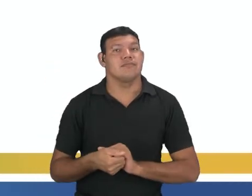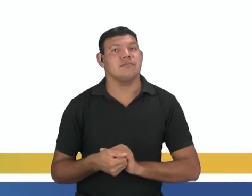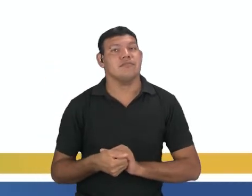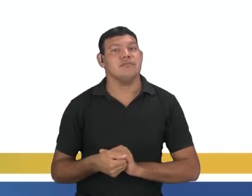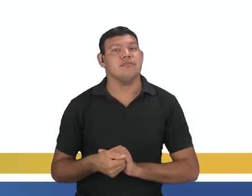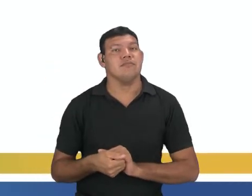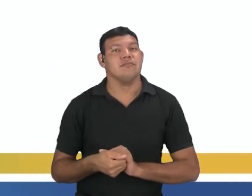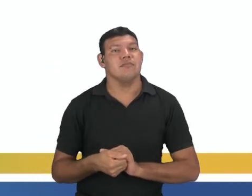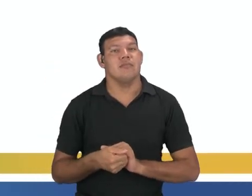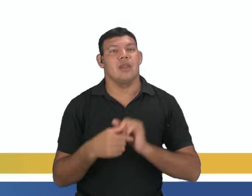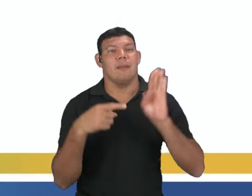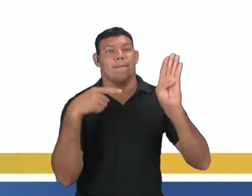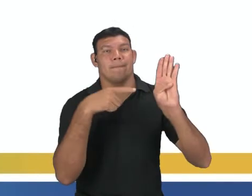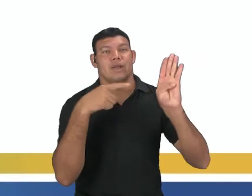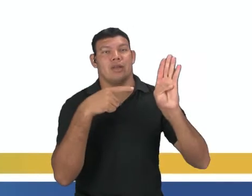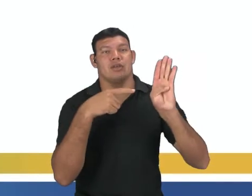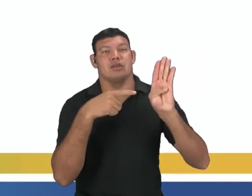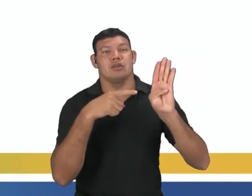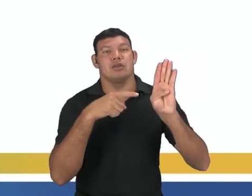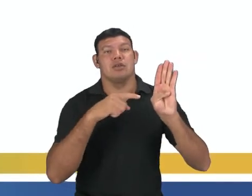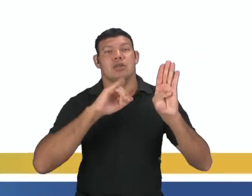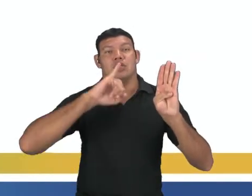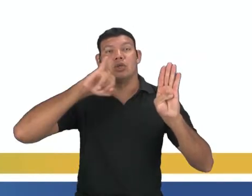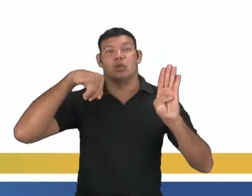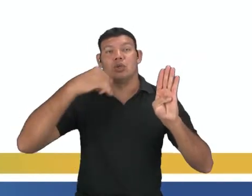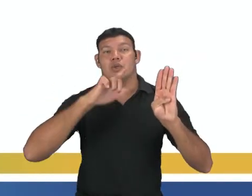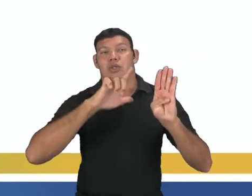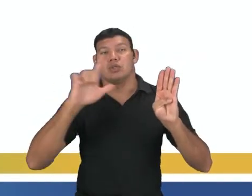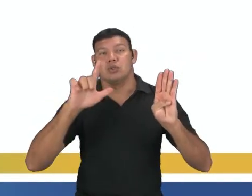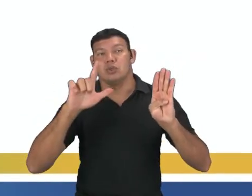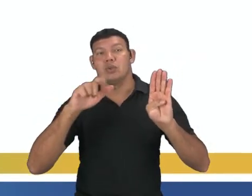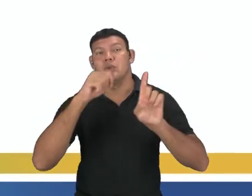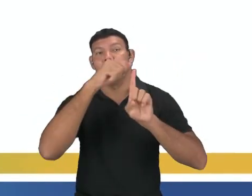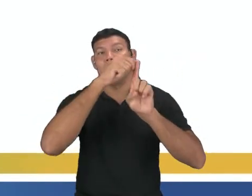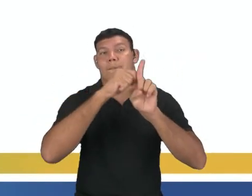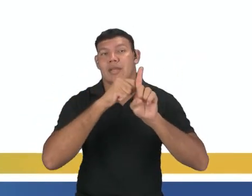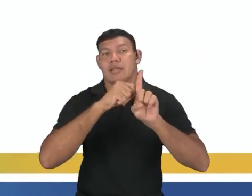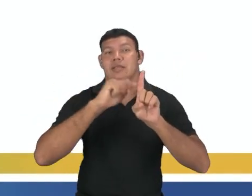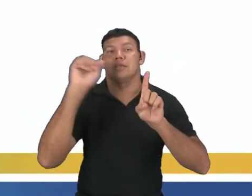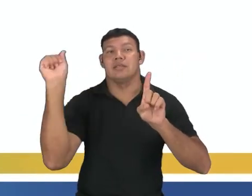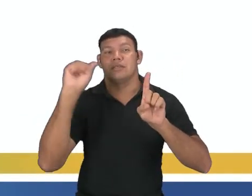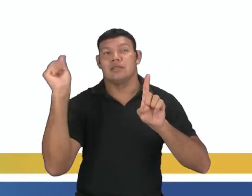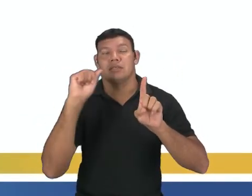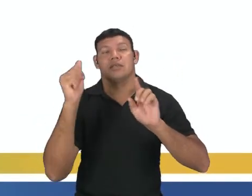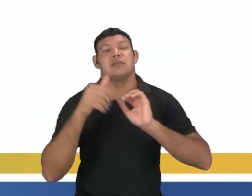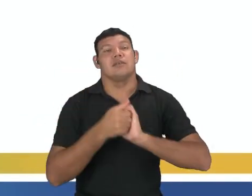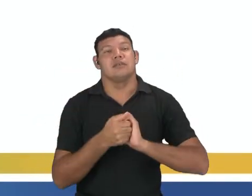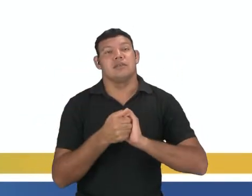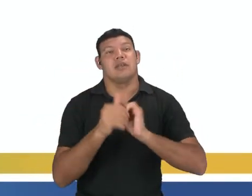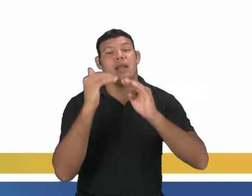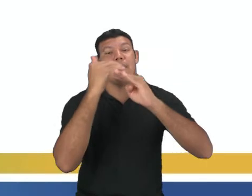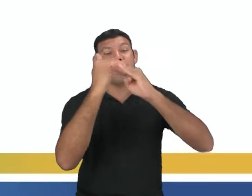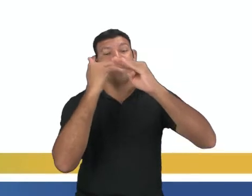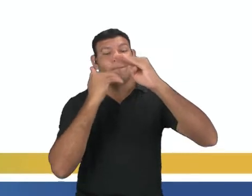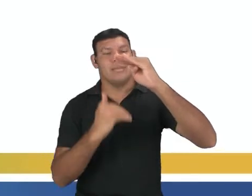de junho e agosto? Junho e agosto estão acima ou abaixo? Estão abaixo, então nós já podemos